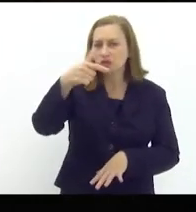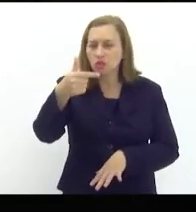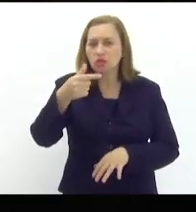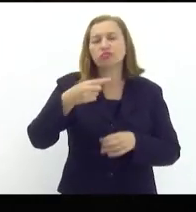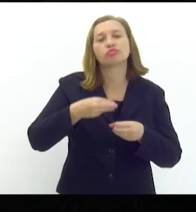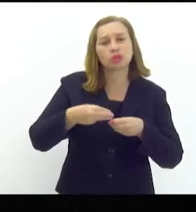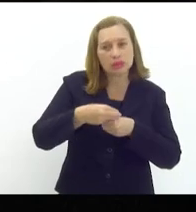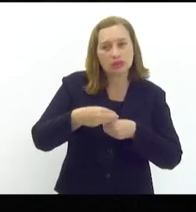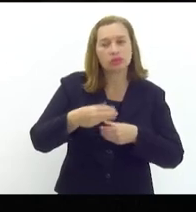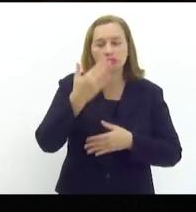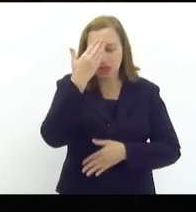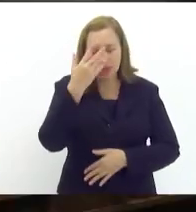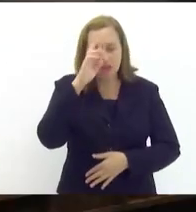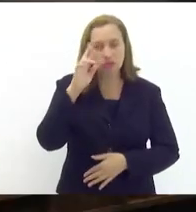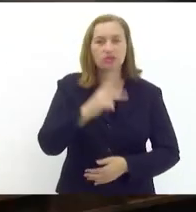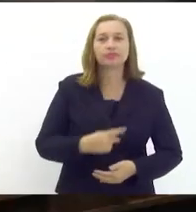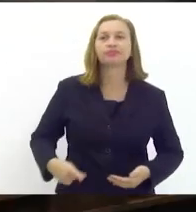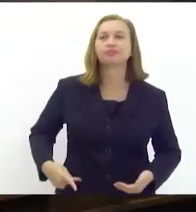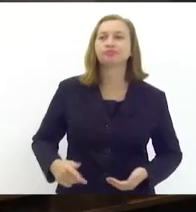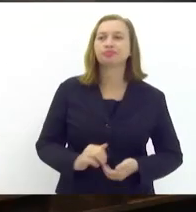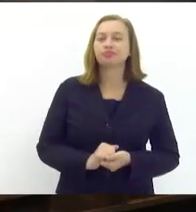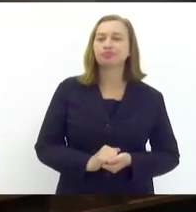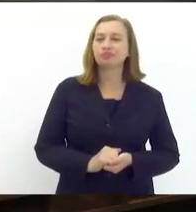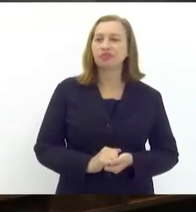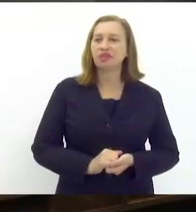municípios Muito obrigado